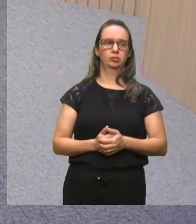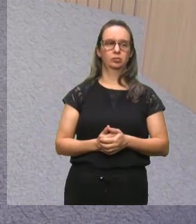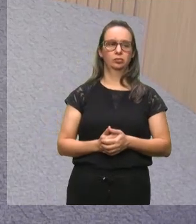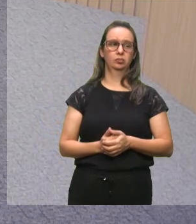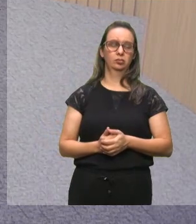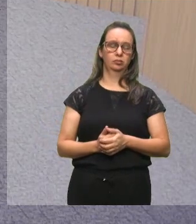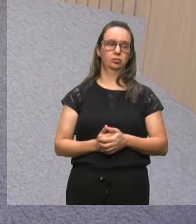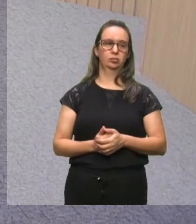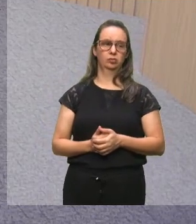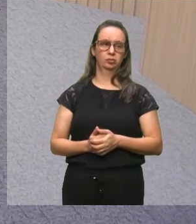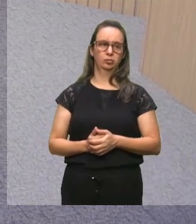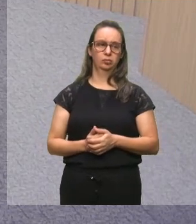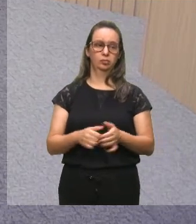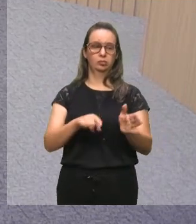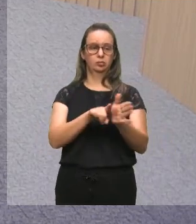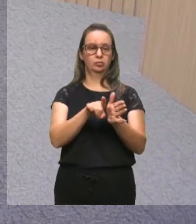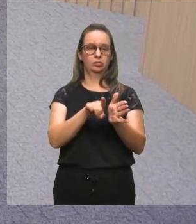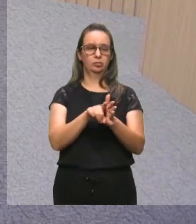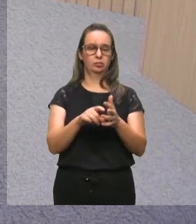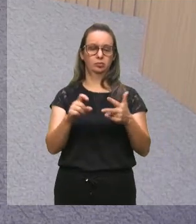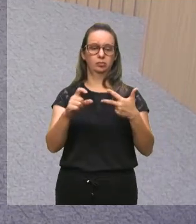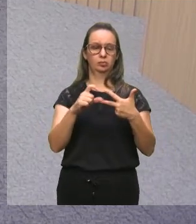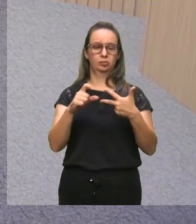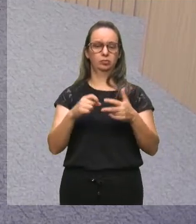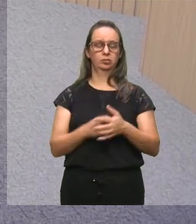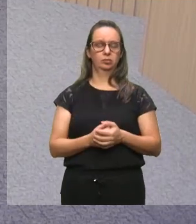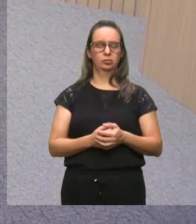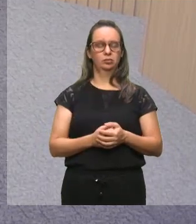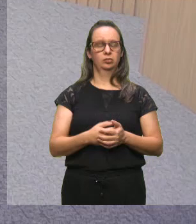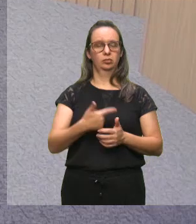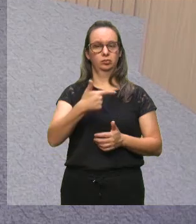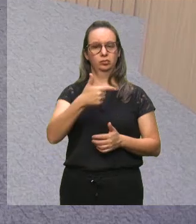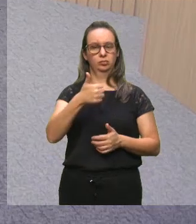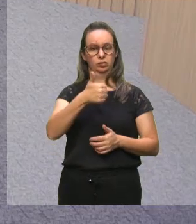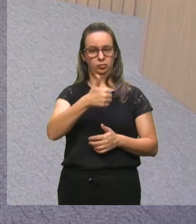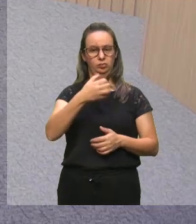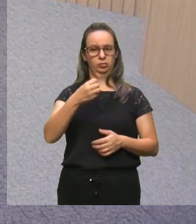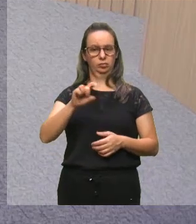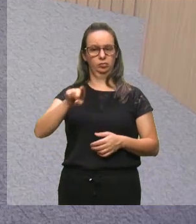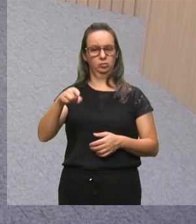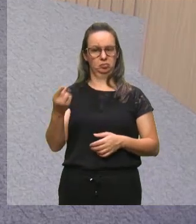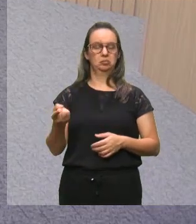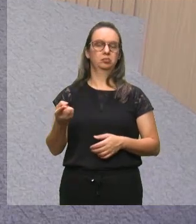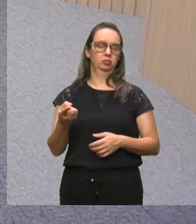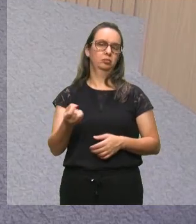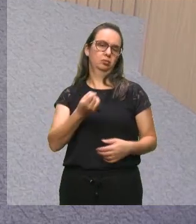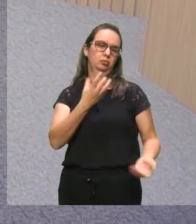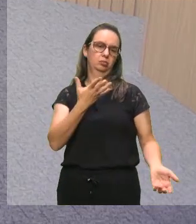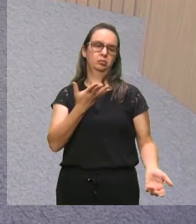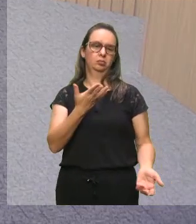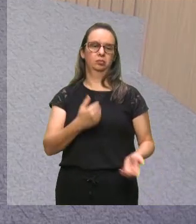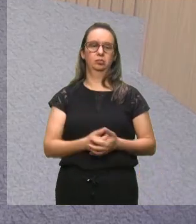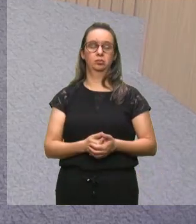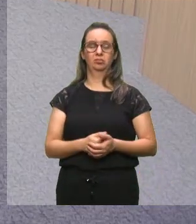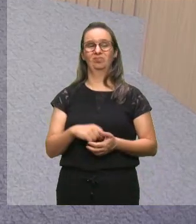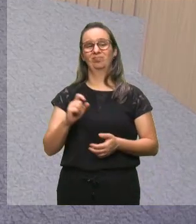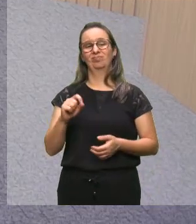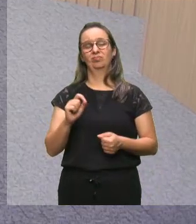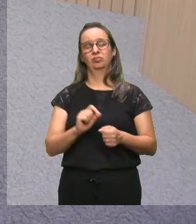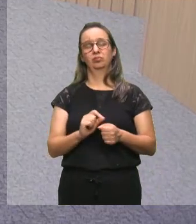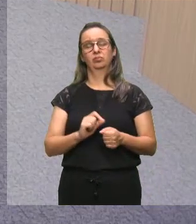saber se o Executivo acha que esses 10 mil são suficientes para fazer essa manutenção e como que vai lidar com essa verba tão ínfima para